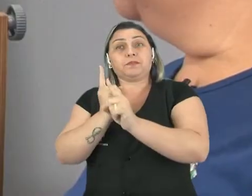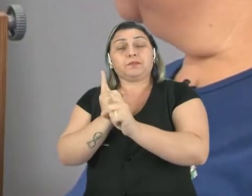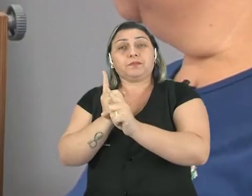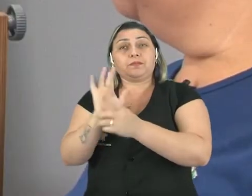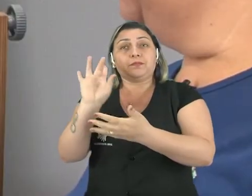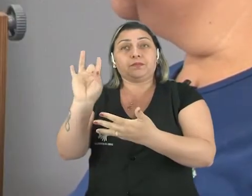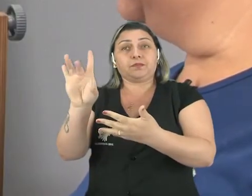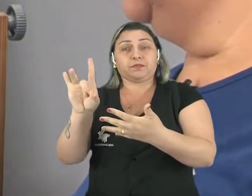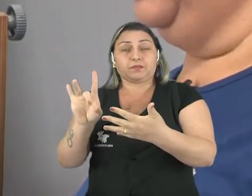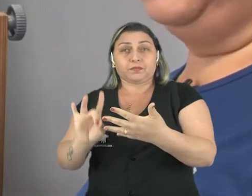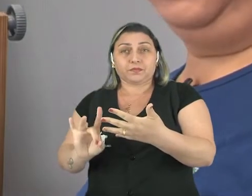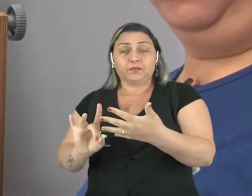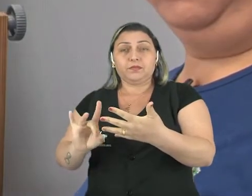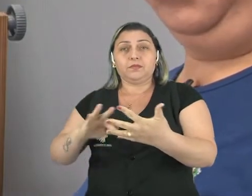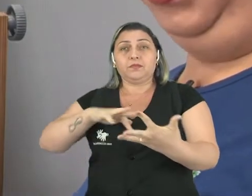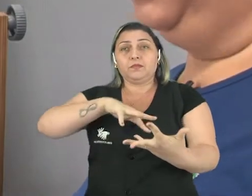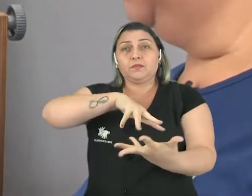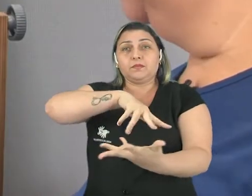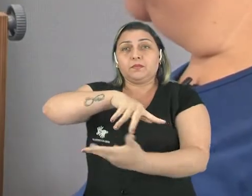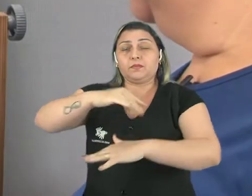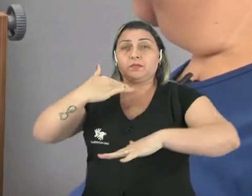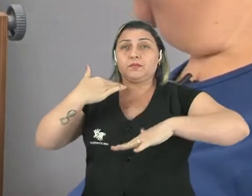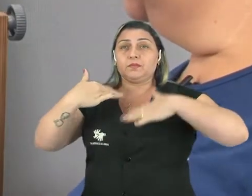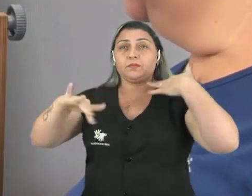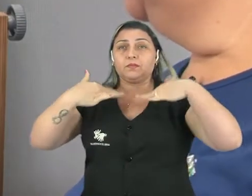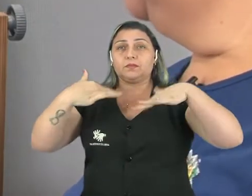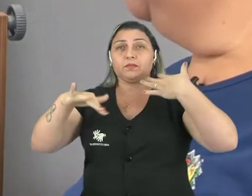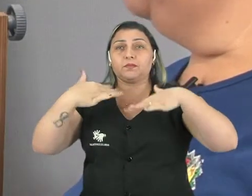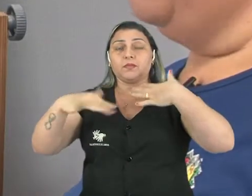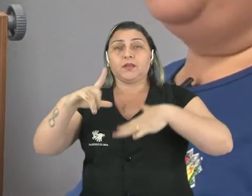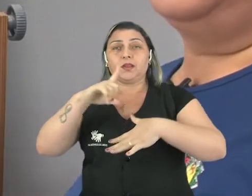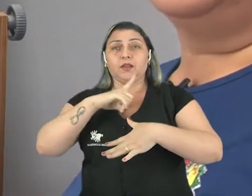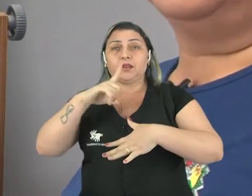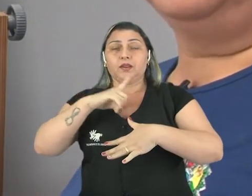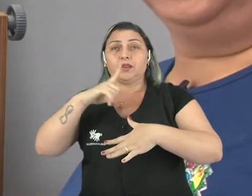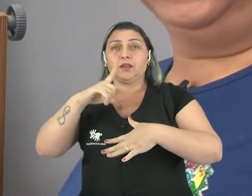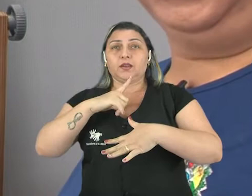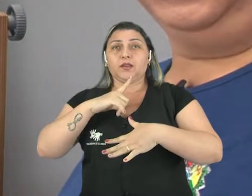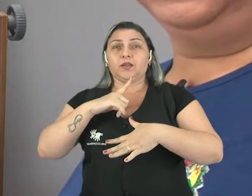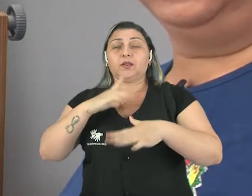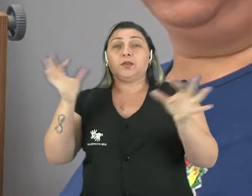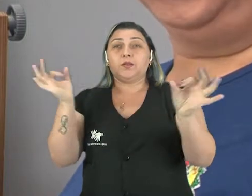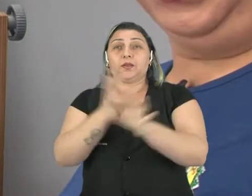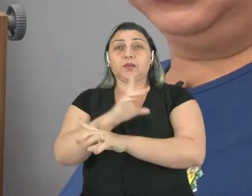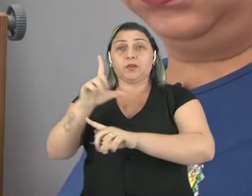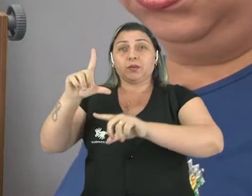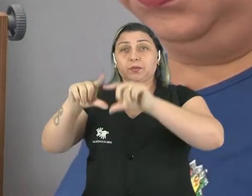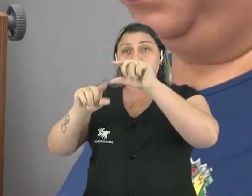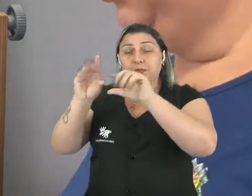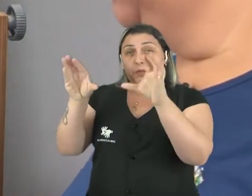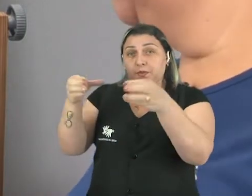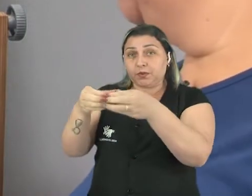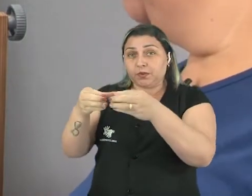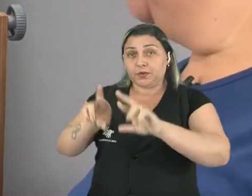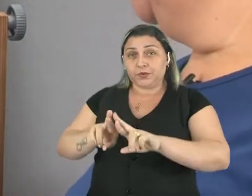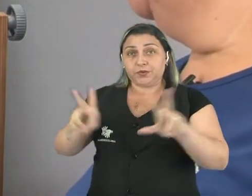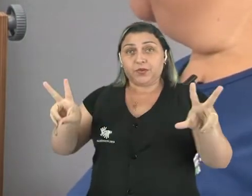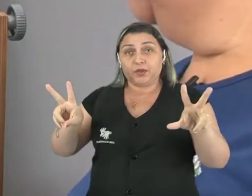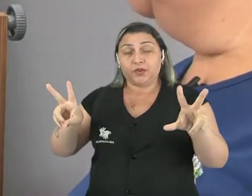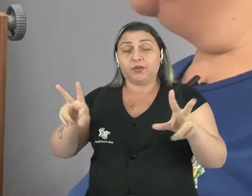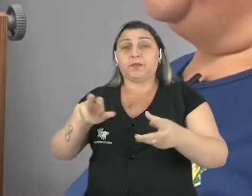cada vez que a Terra se movimenta, existe uma formação de estrelas, de constelações